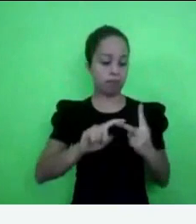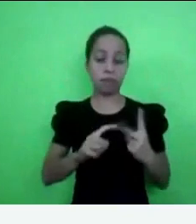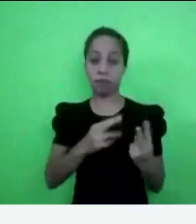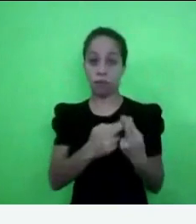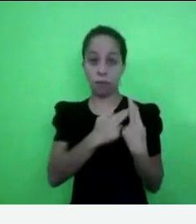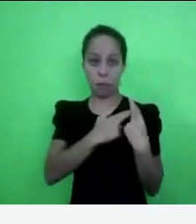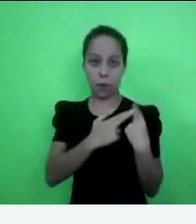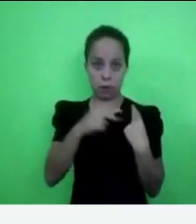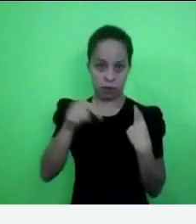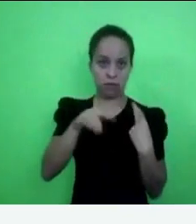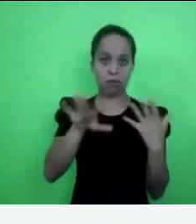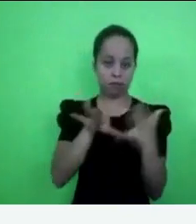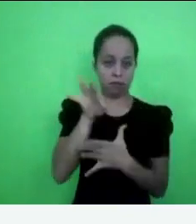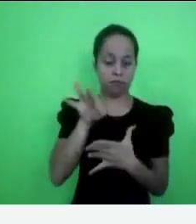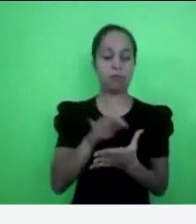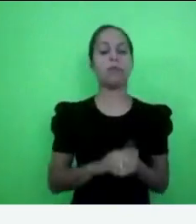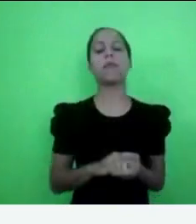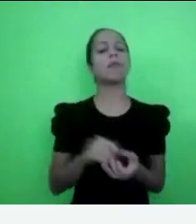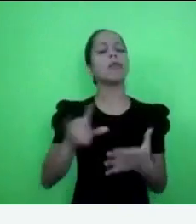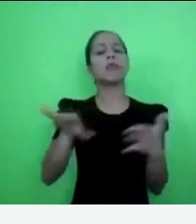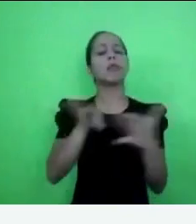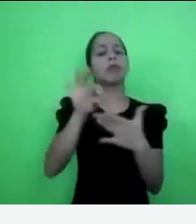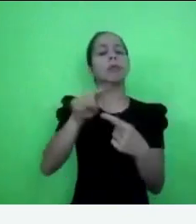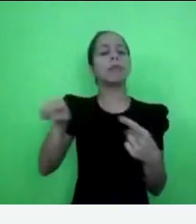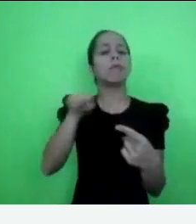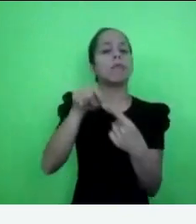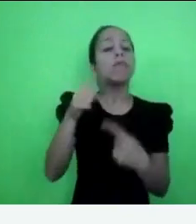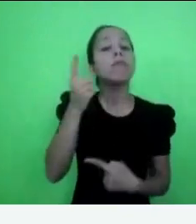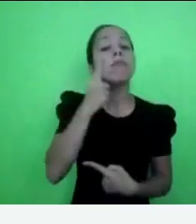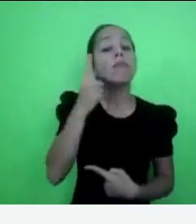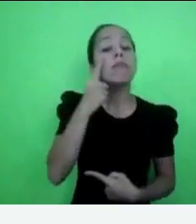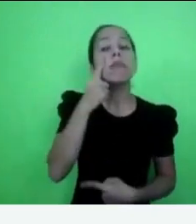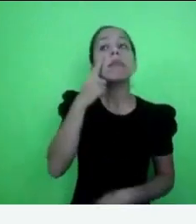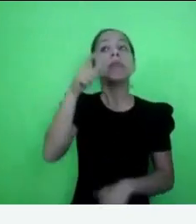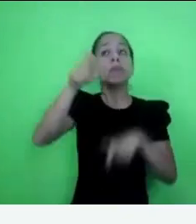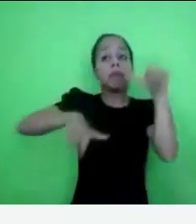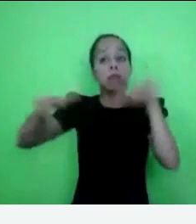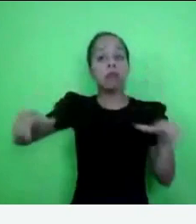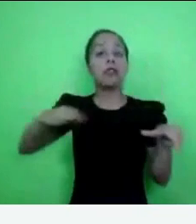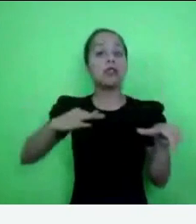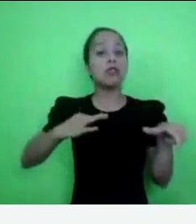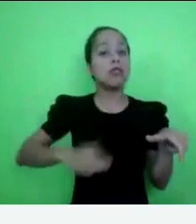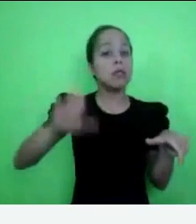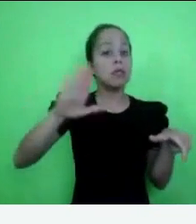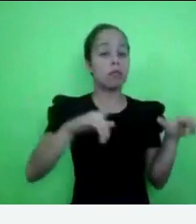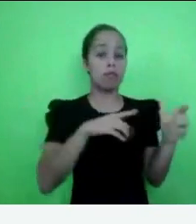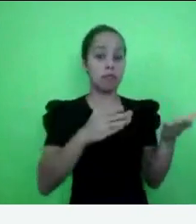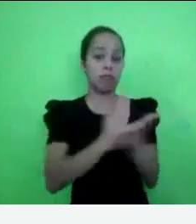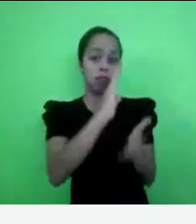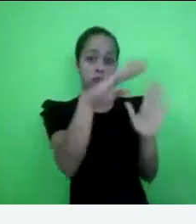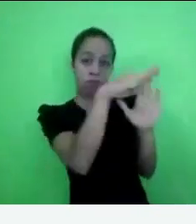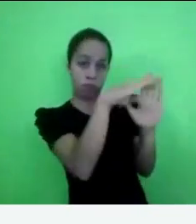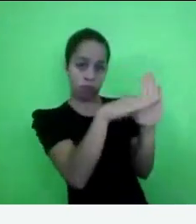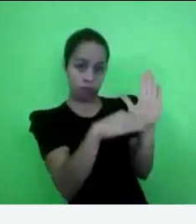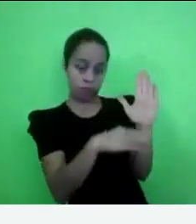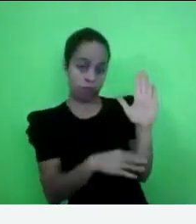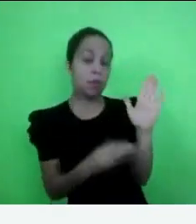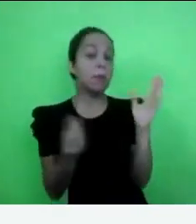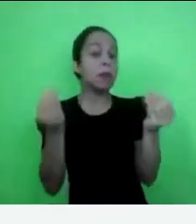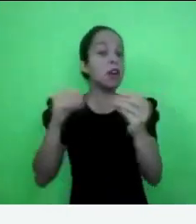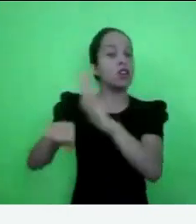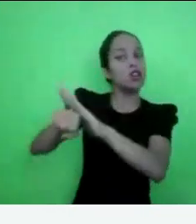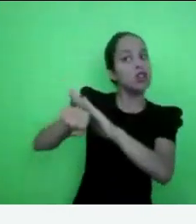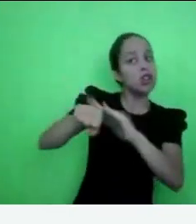eletrônico visa classificar todos os candidatos com inscrições homologadas para compor a lista da qual serão convocados estudantes para a